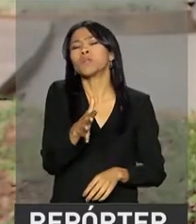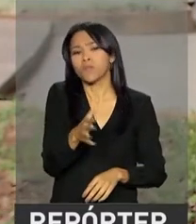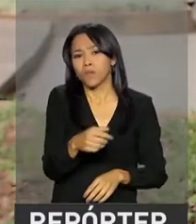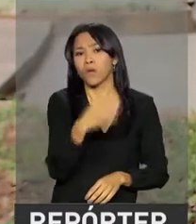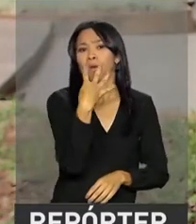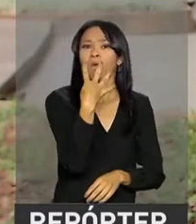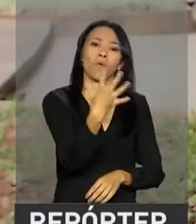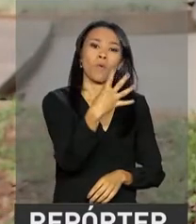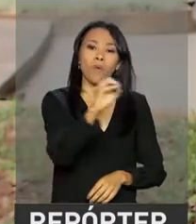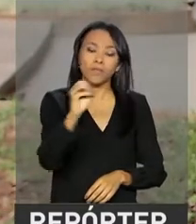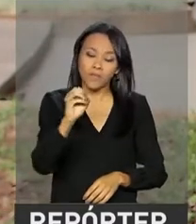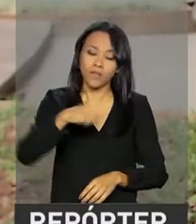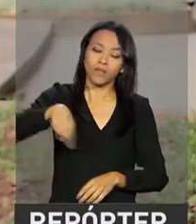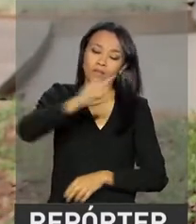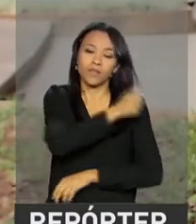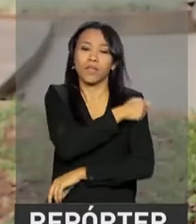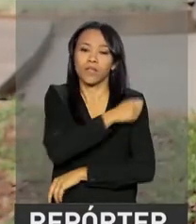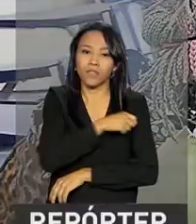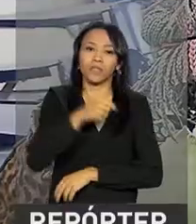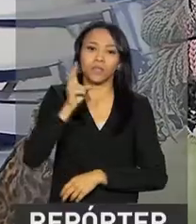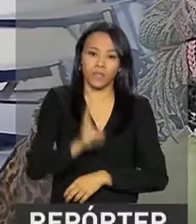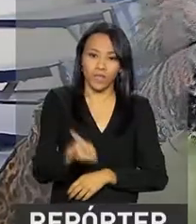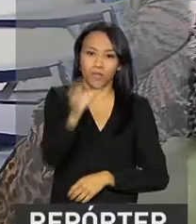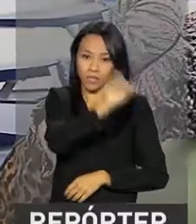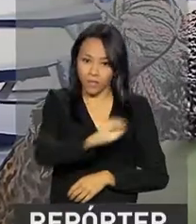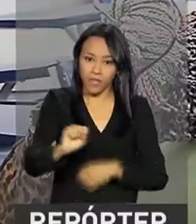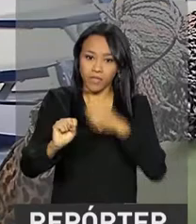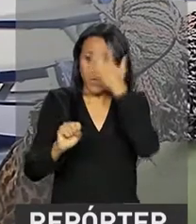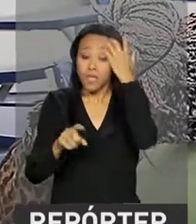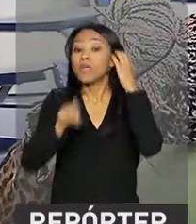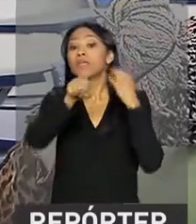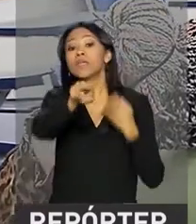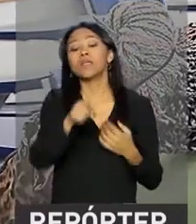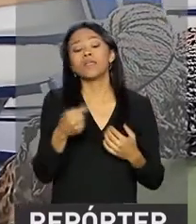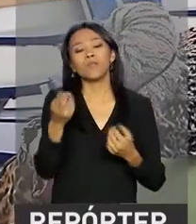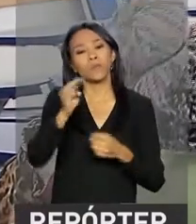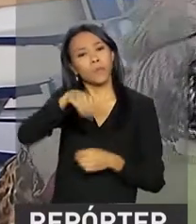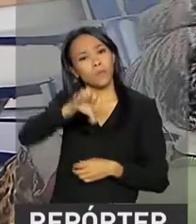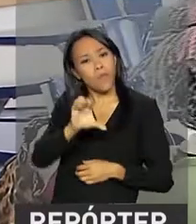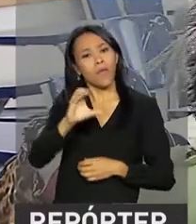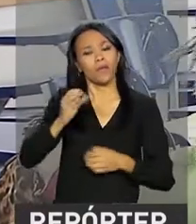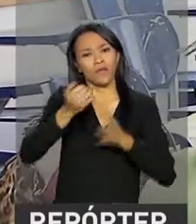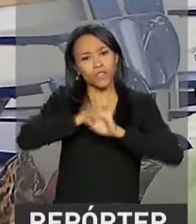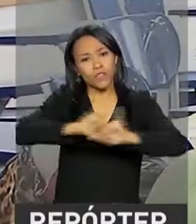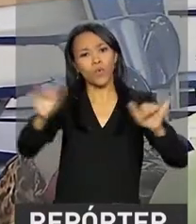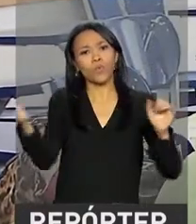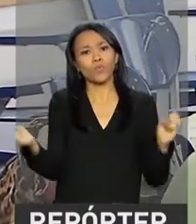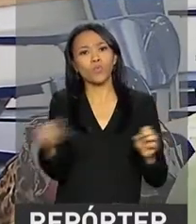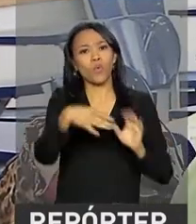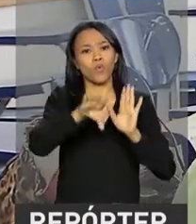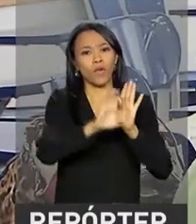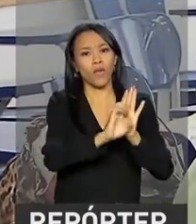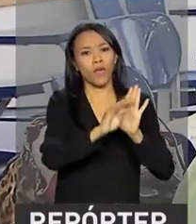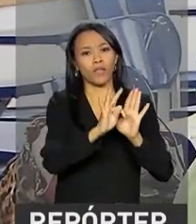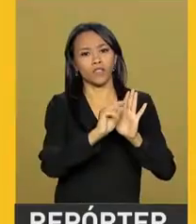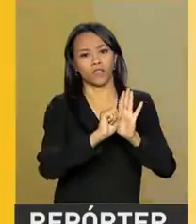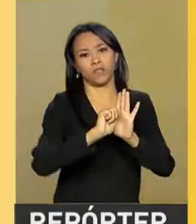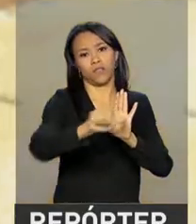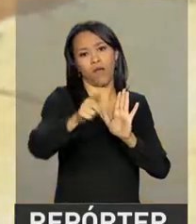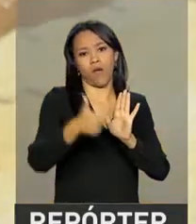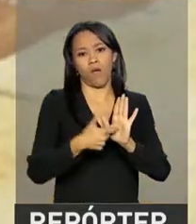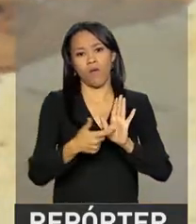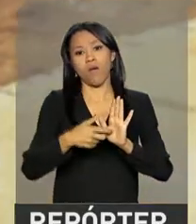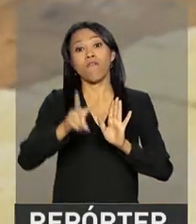400 estudantes todo semestre o ministério da educação divulgou um novo edital do idioma sem fronteiras